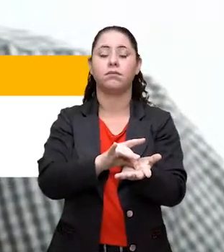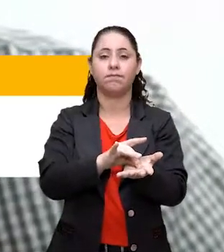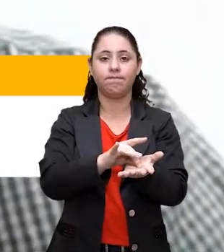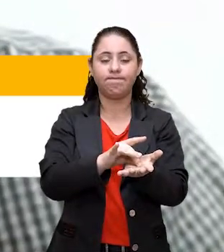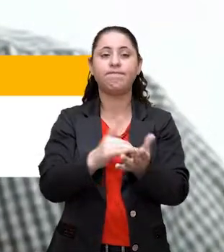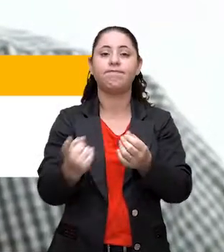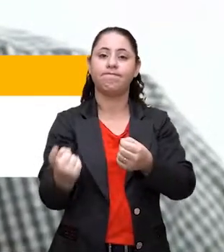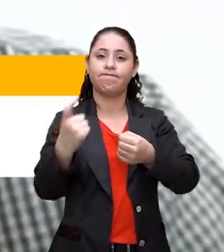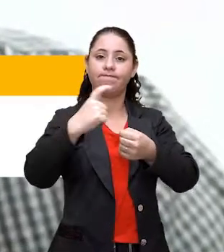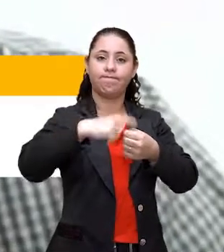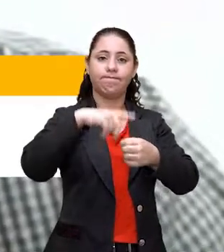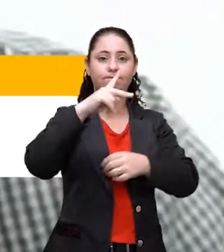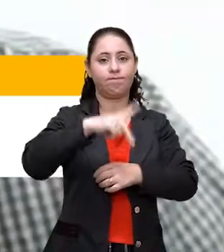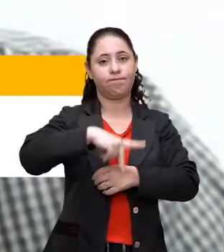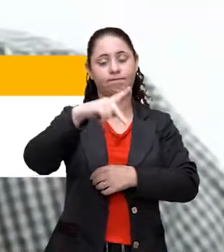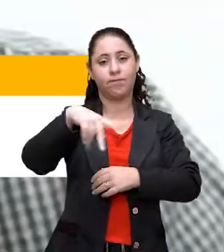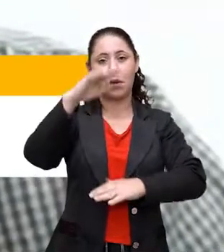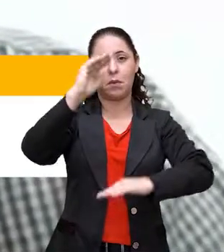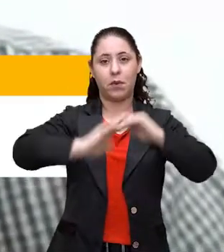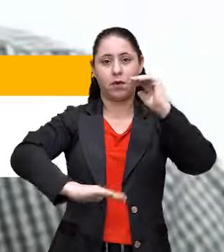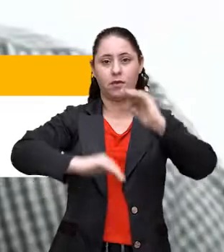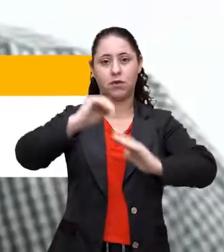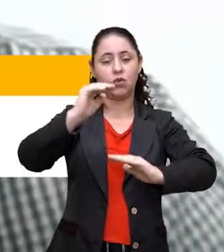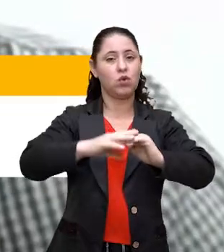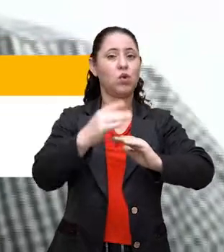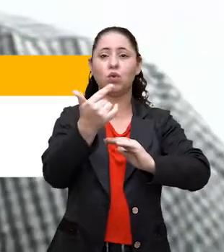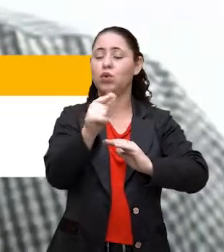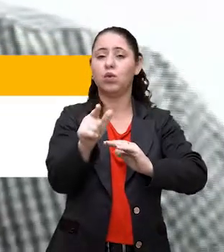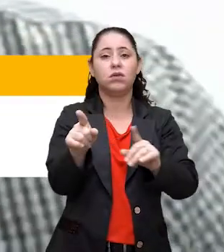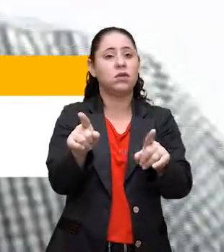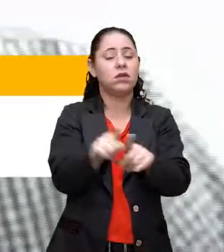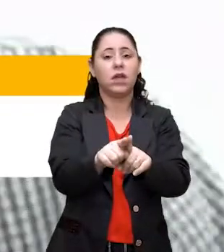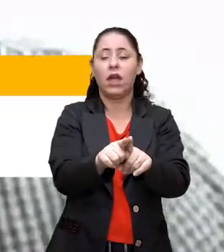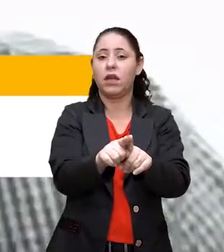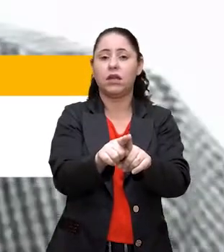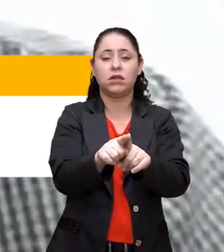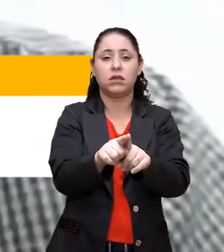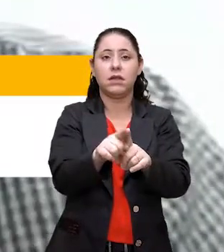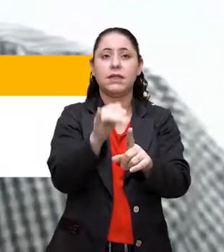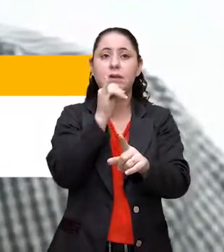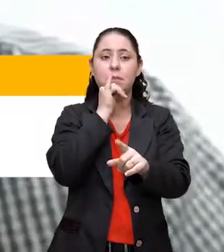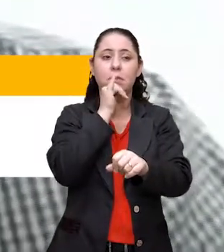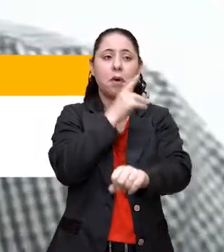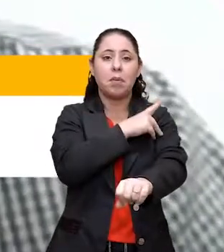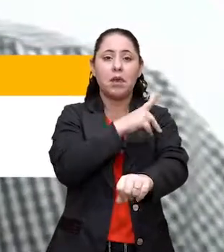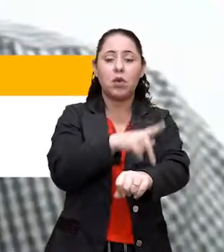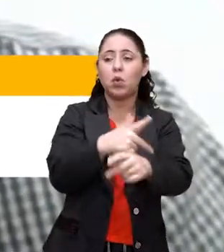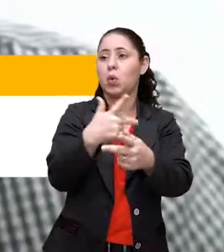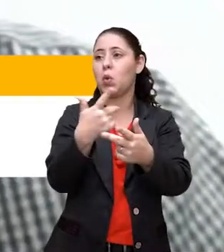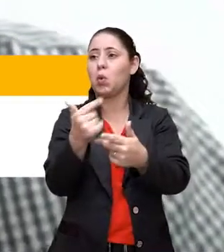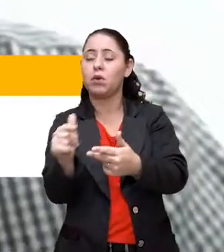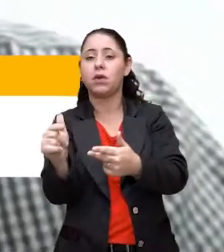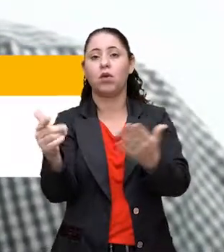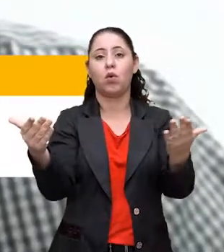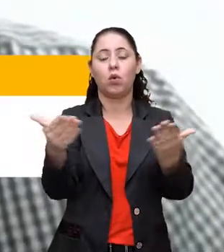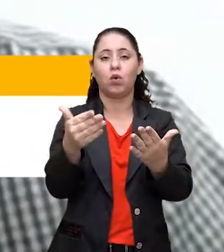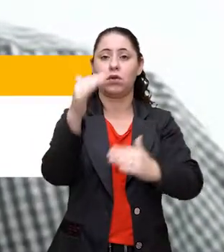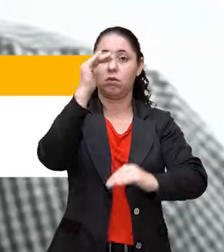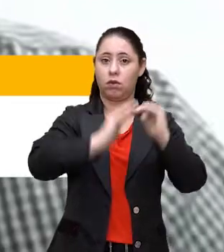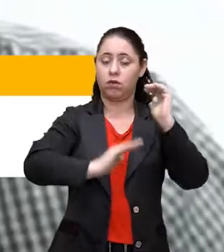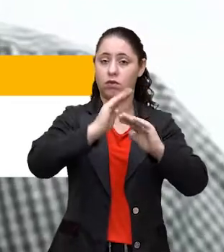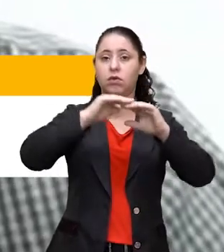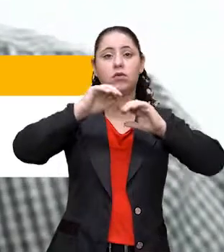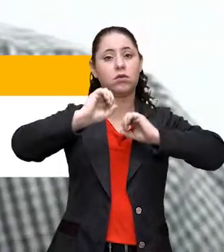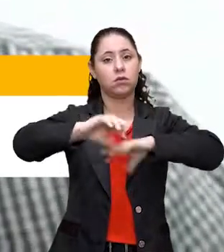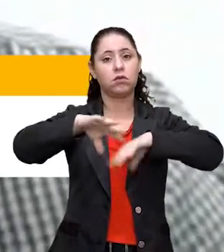é necessária a contratação de profissionais, né, que não têm, inclusive, licenciatura. Hoje nós temos a